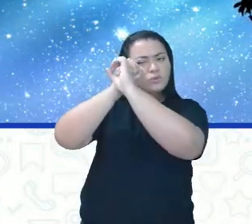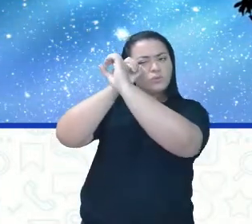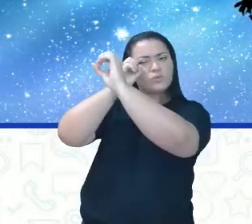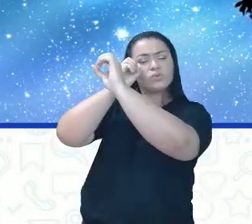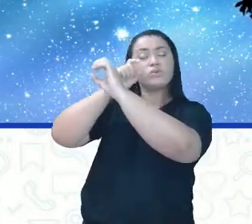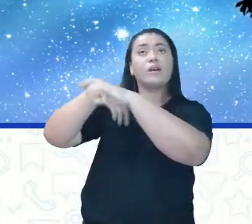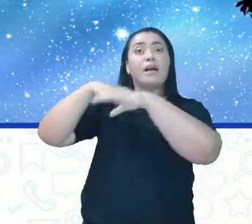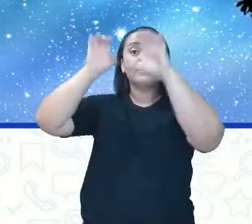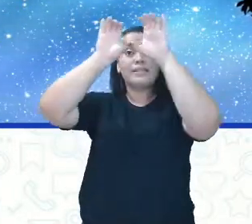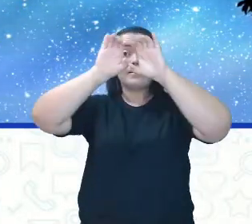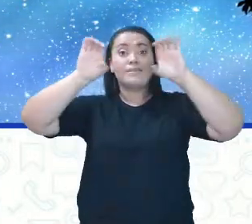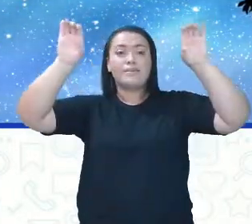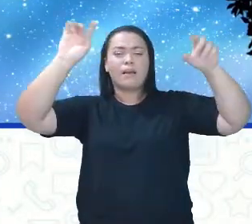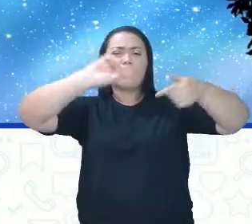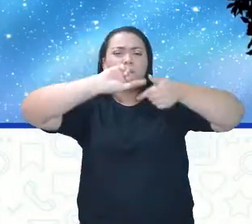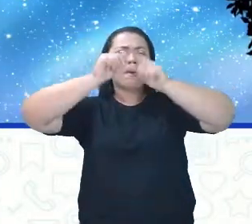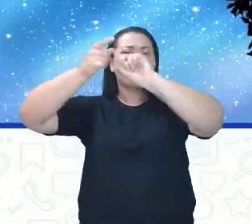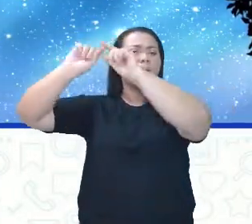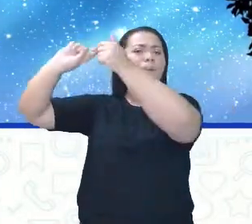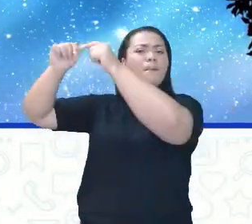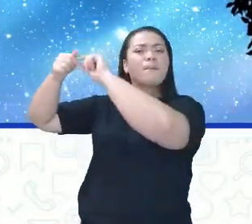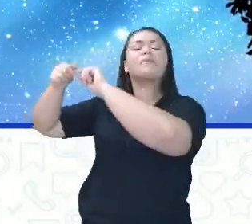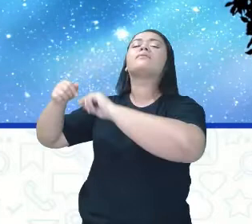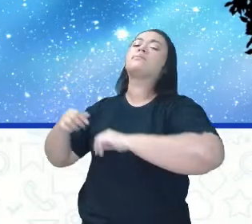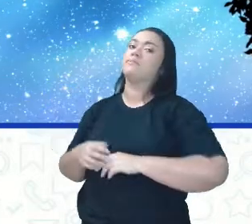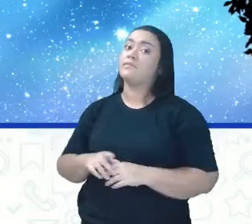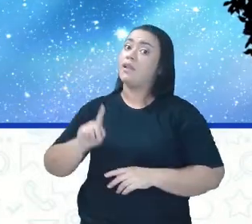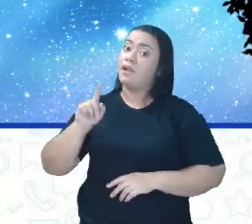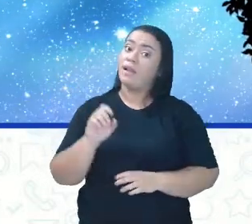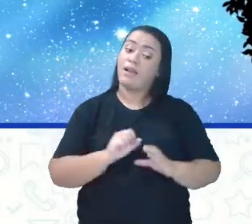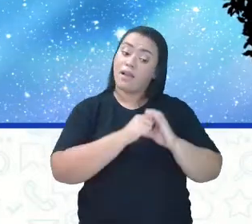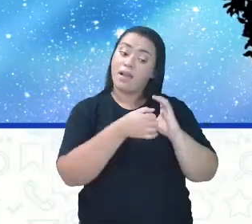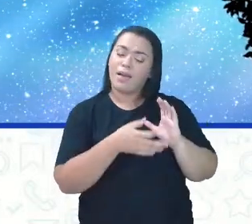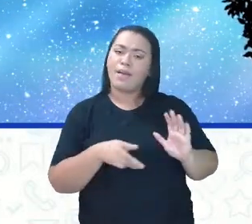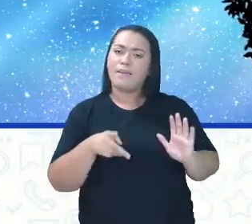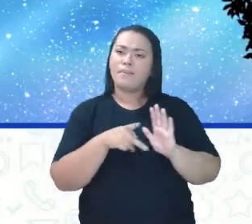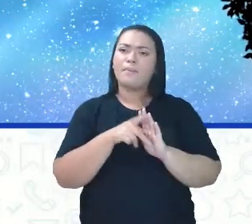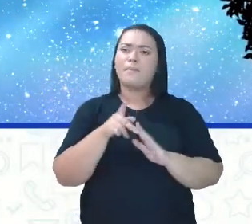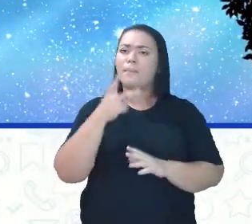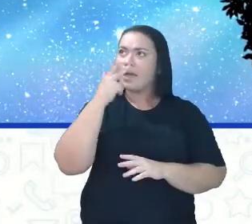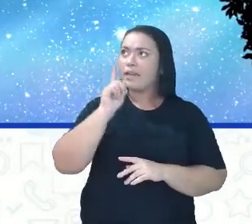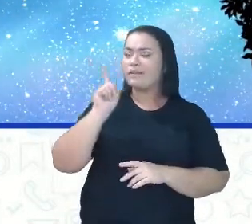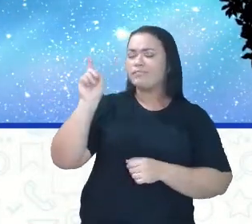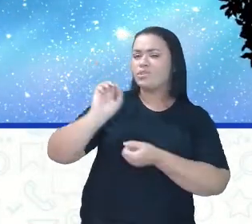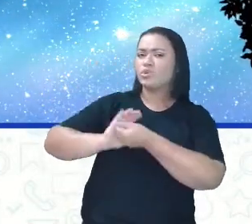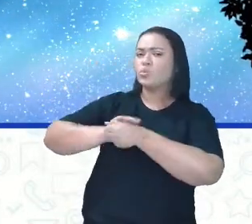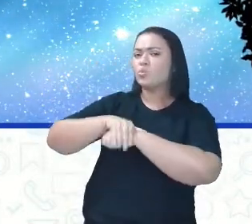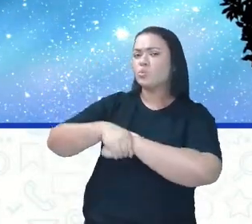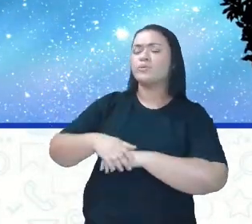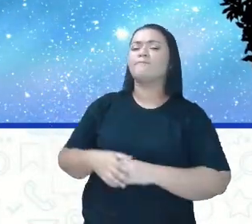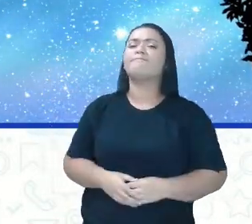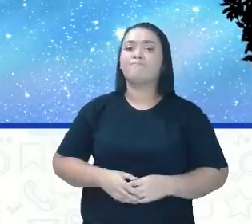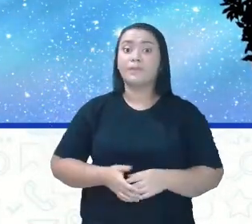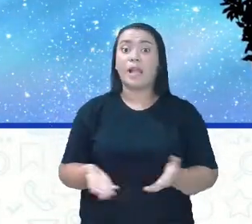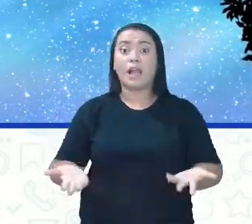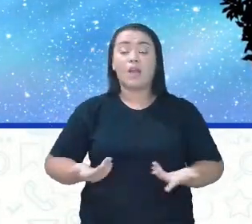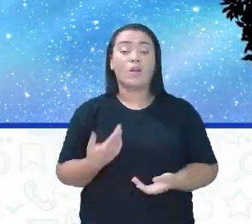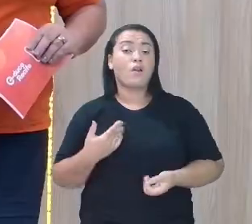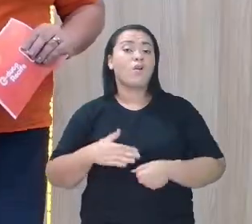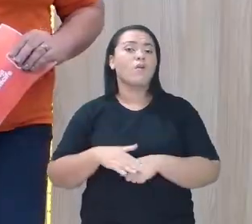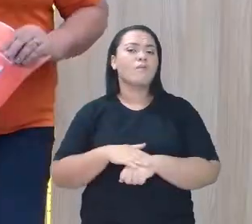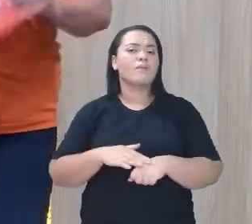luneta, um céu aí estrelado, uma característica que parece ser a noite, não é isso? A gente vai começar a conversar